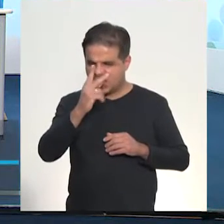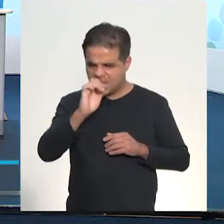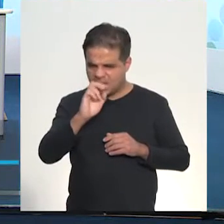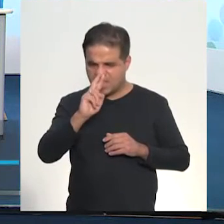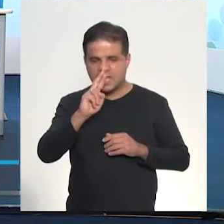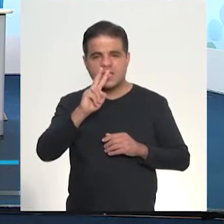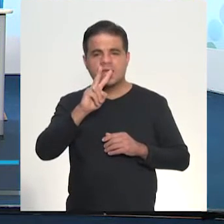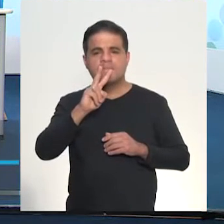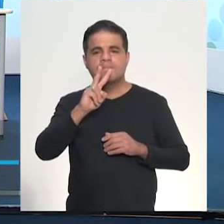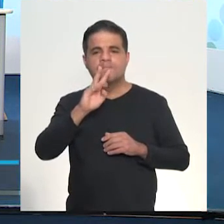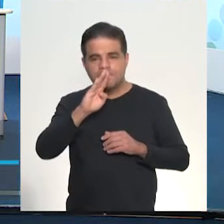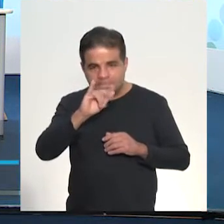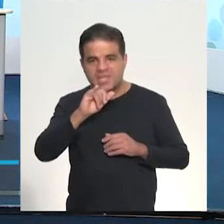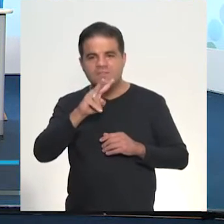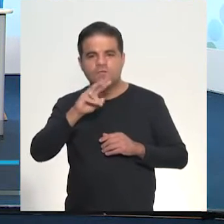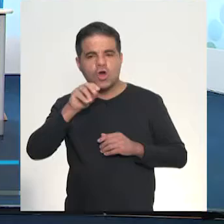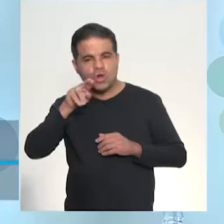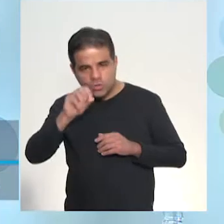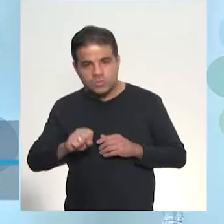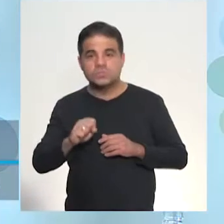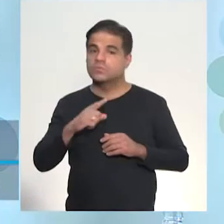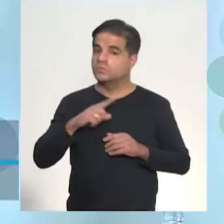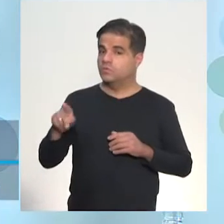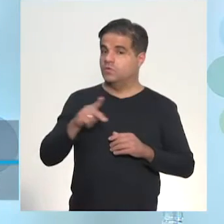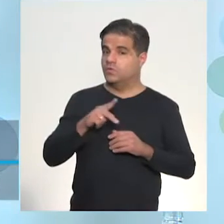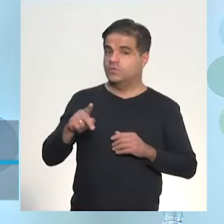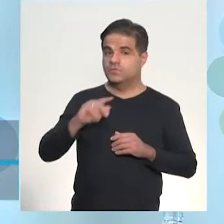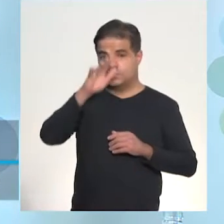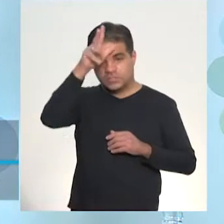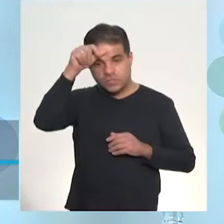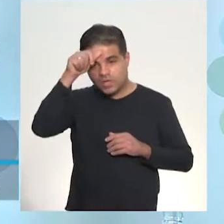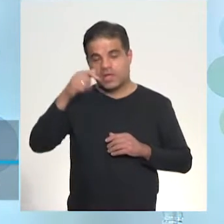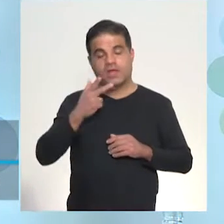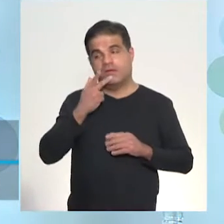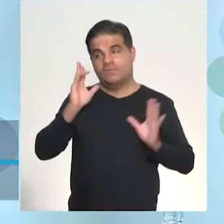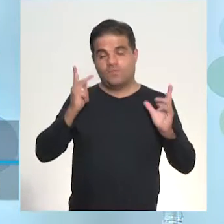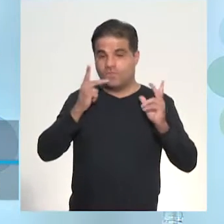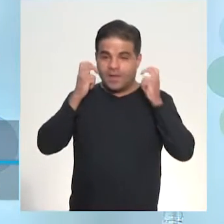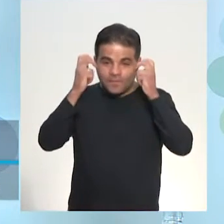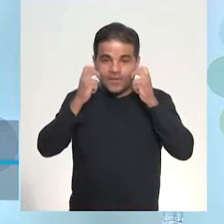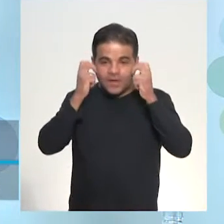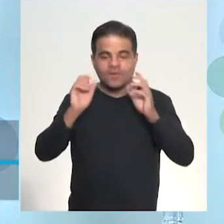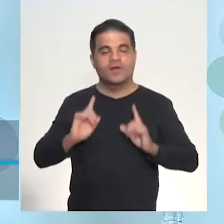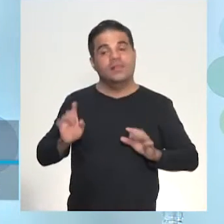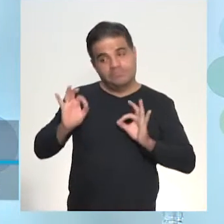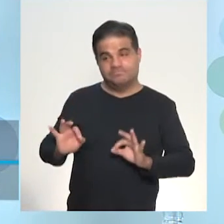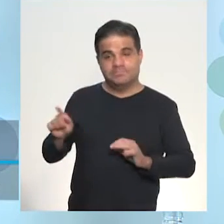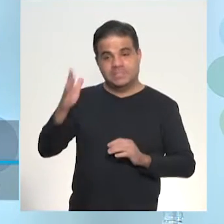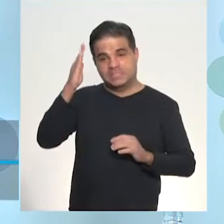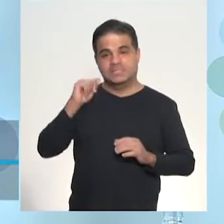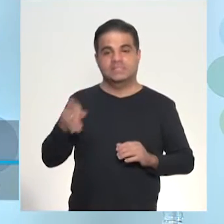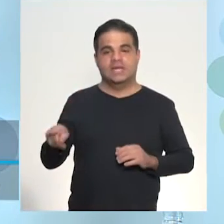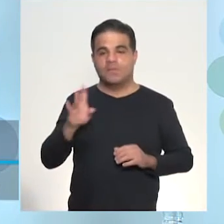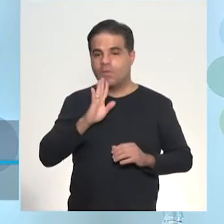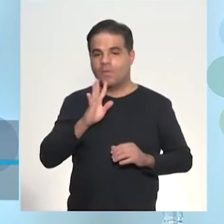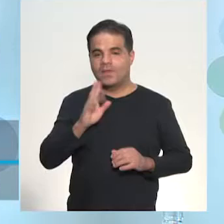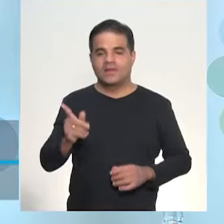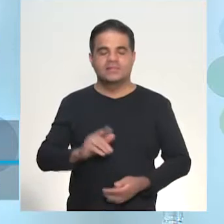os Bom, herbívoros. hoje hein? eu tenho o professor Edjoel aqui, então eu não vou passar vergonha. Não, que Vamos nada. lá.